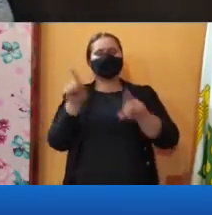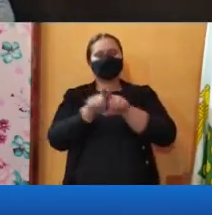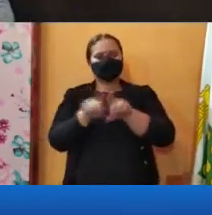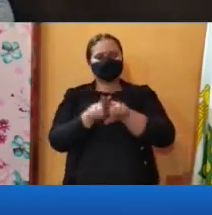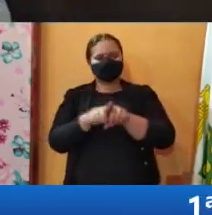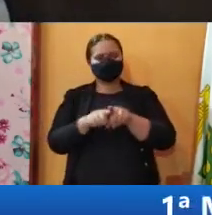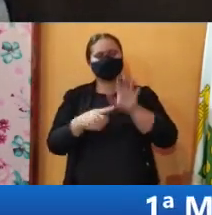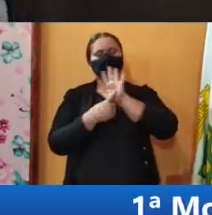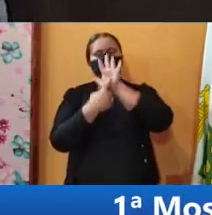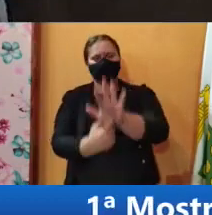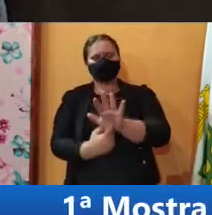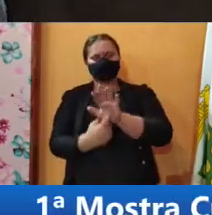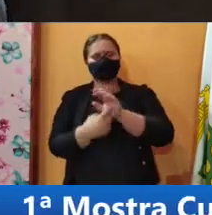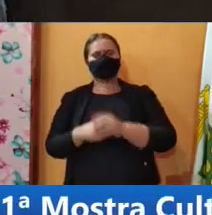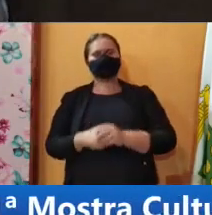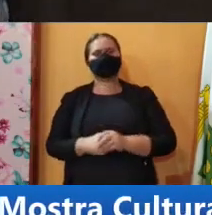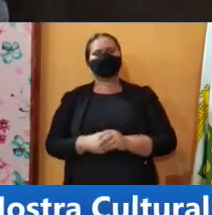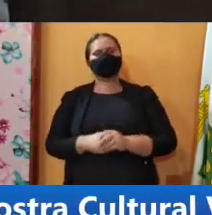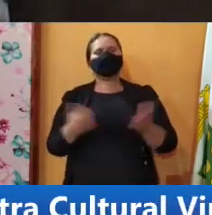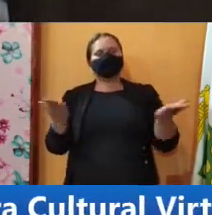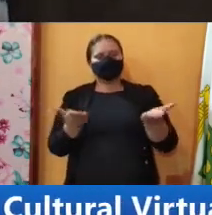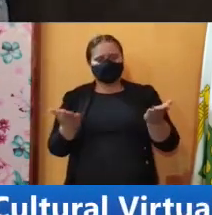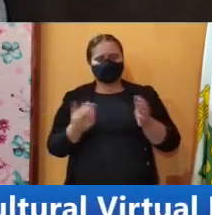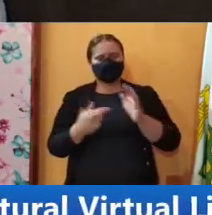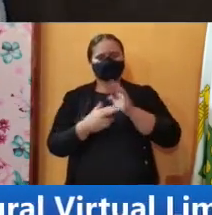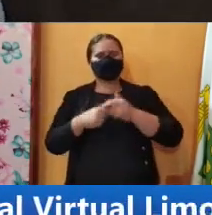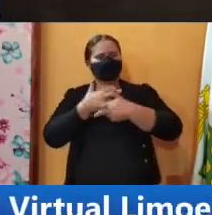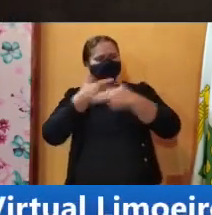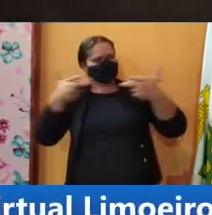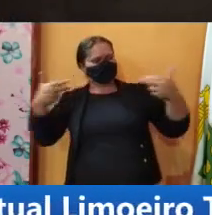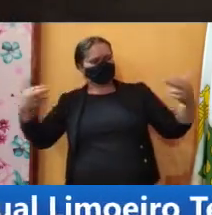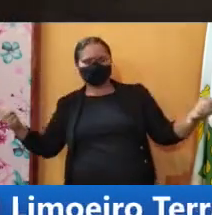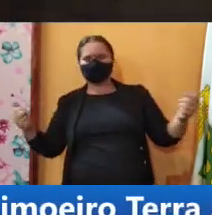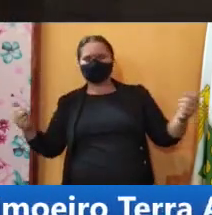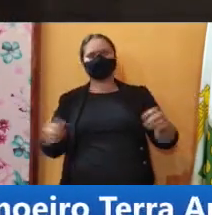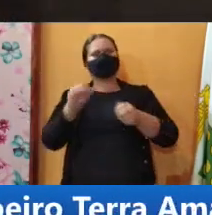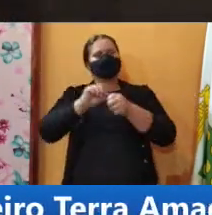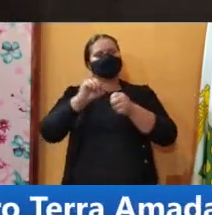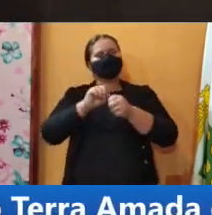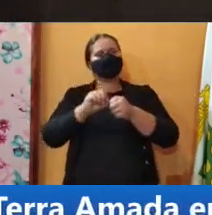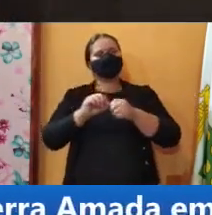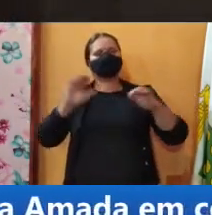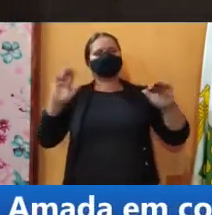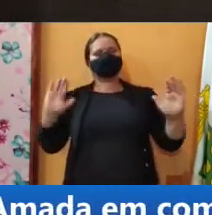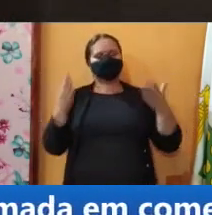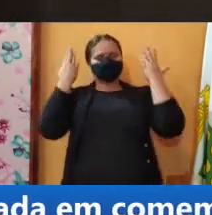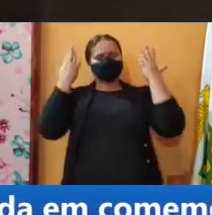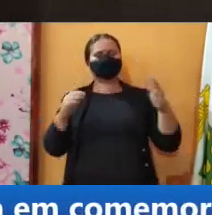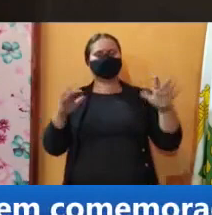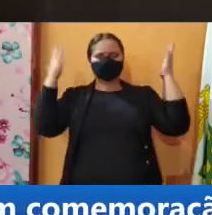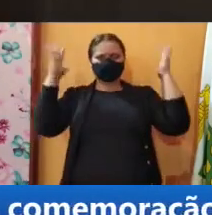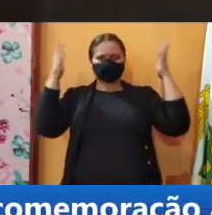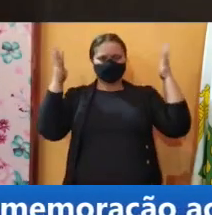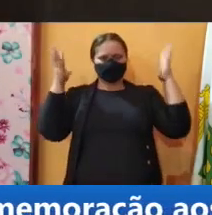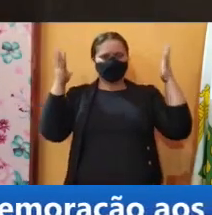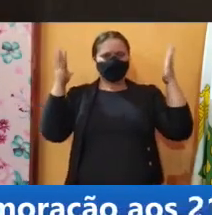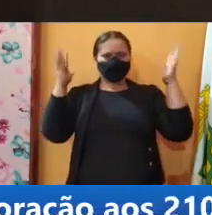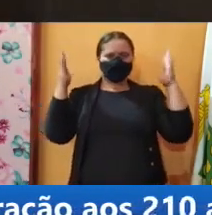ter uma mostra sua aqui, Sivaldo. Mas a gente sabe que você também já fez grandes homenagens e essas descobertas de Limoeiro. Vamos aplaudir Sivaldo